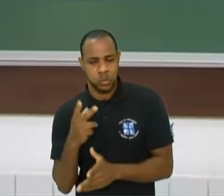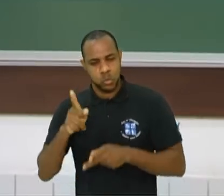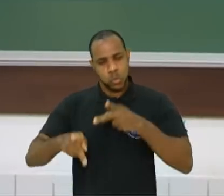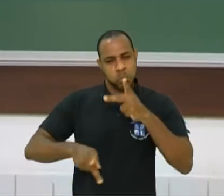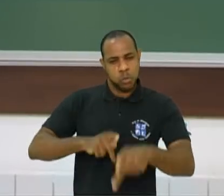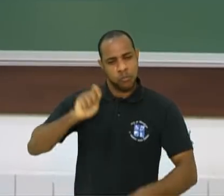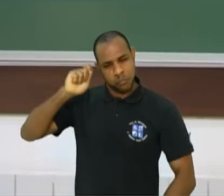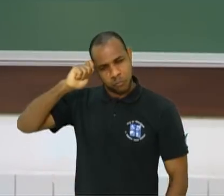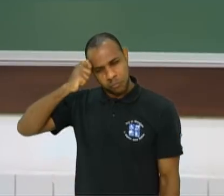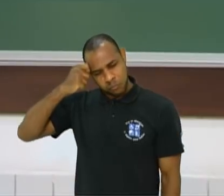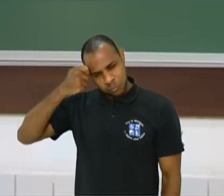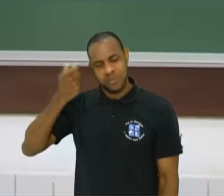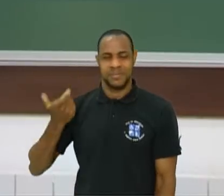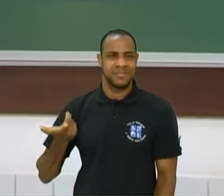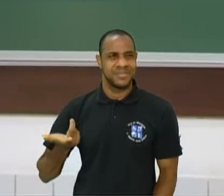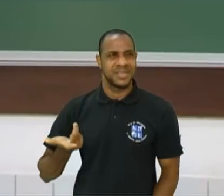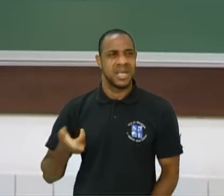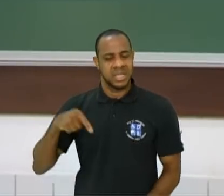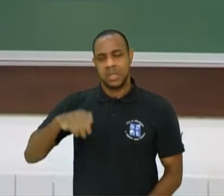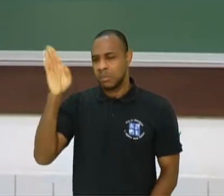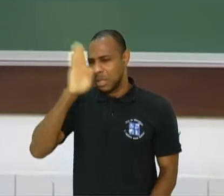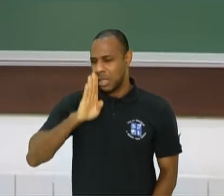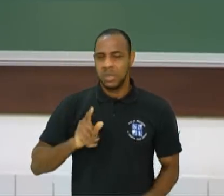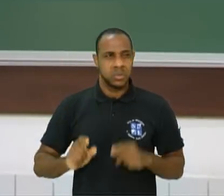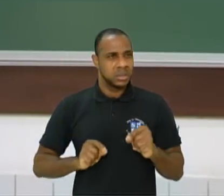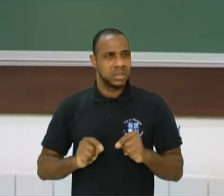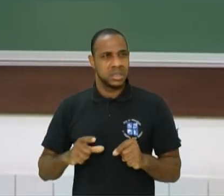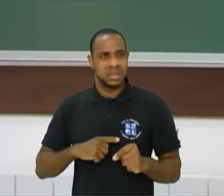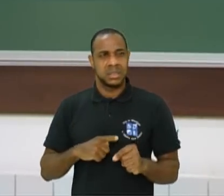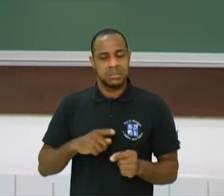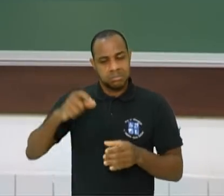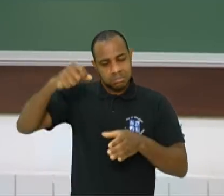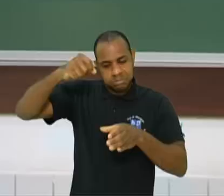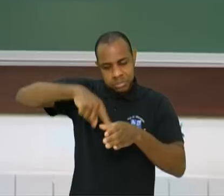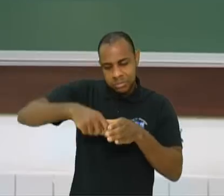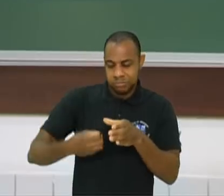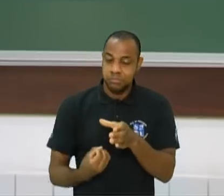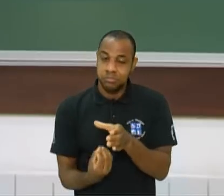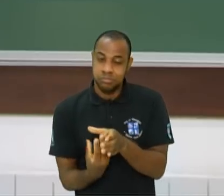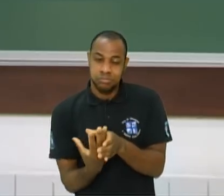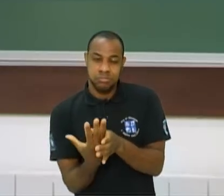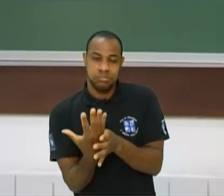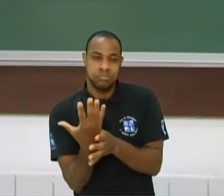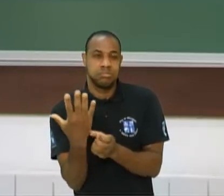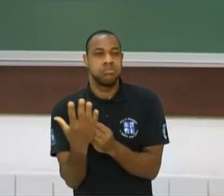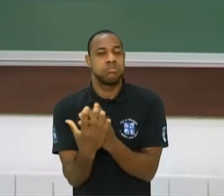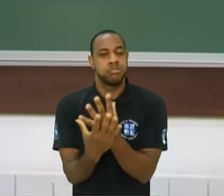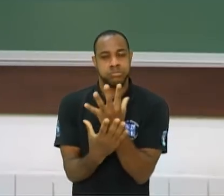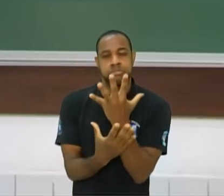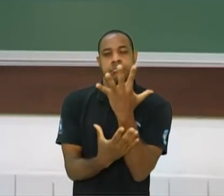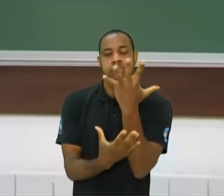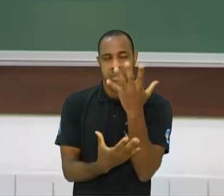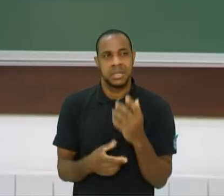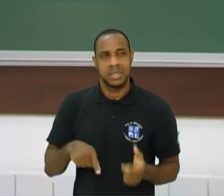negro em toda parte. Então, aqui no Brasil, ela também foi trazida essa semente e ela brota aqui também,